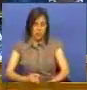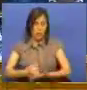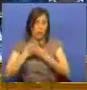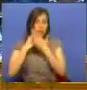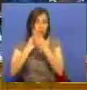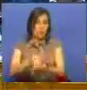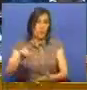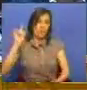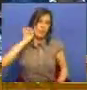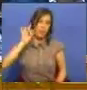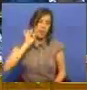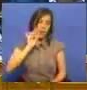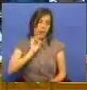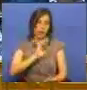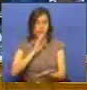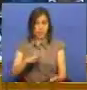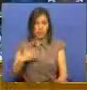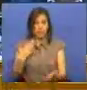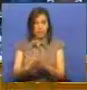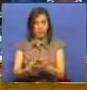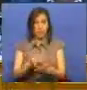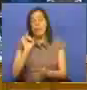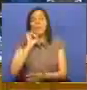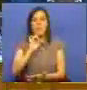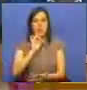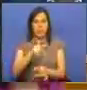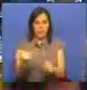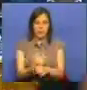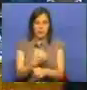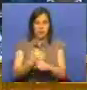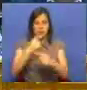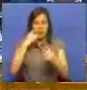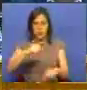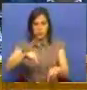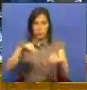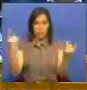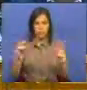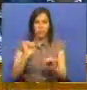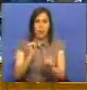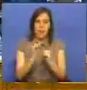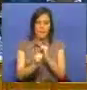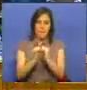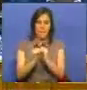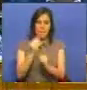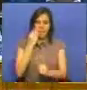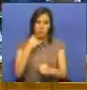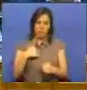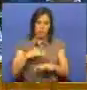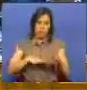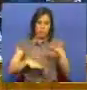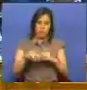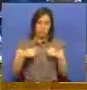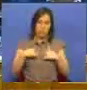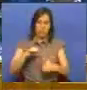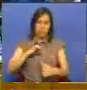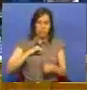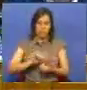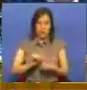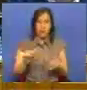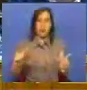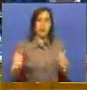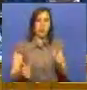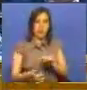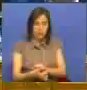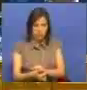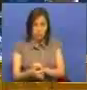para a valorização dos funcionários públicos e do seu papel enquanto agentes de uma transformação